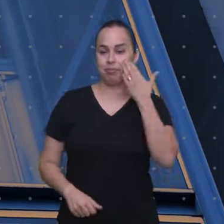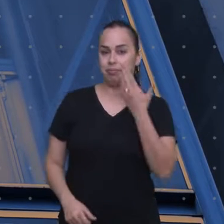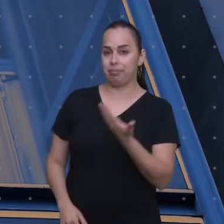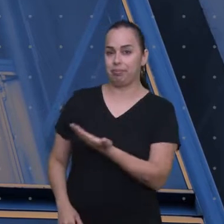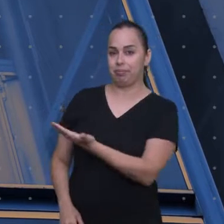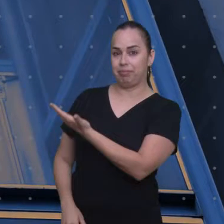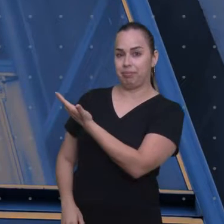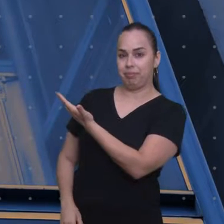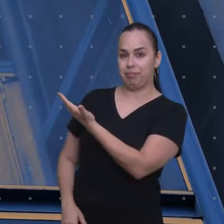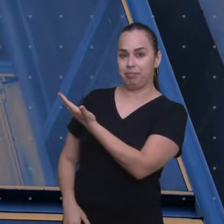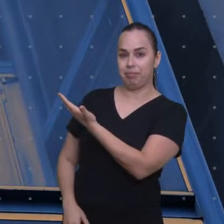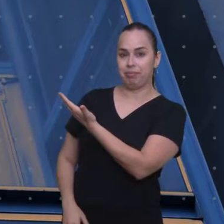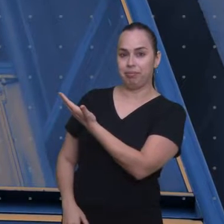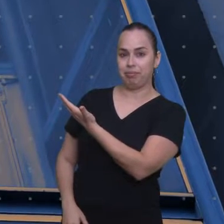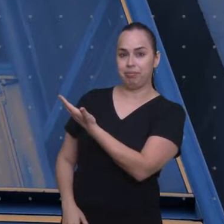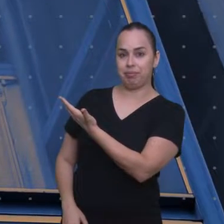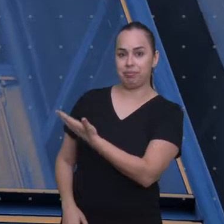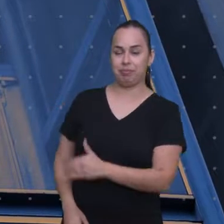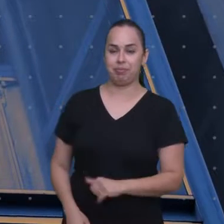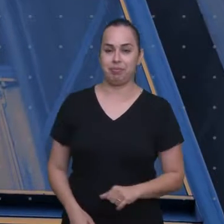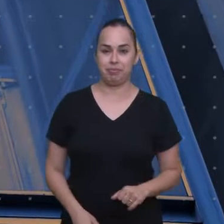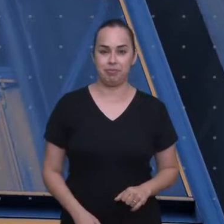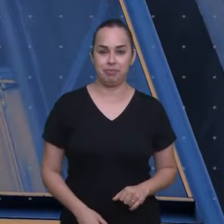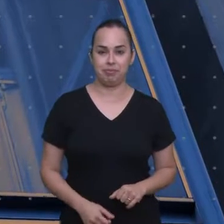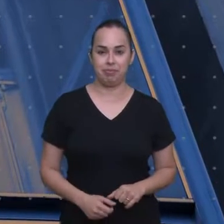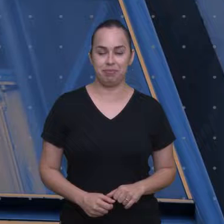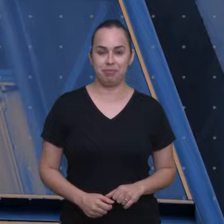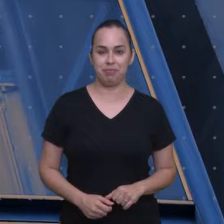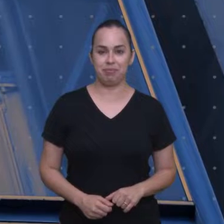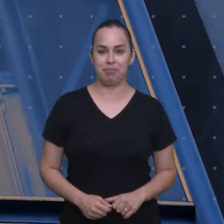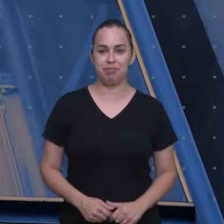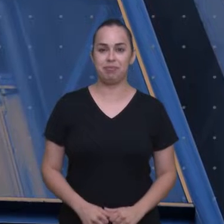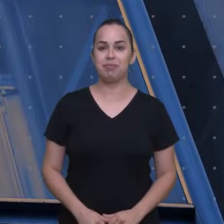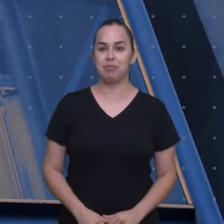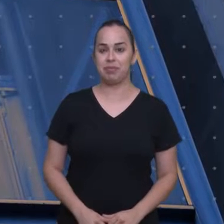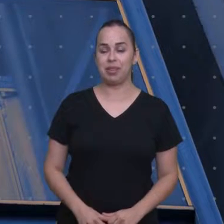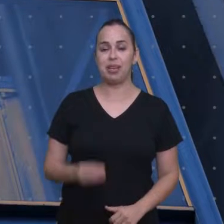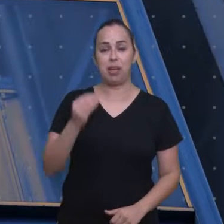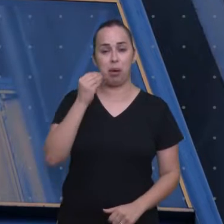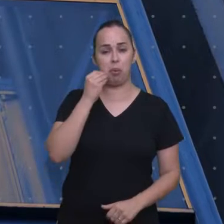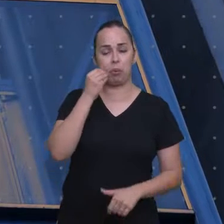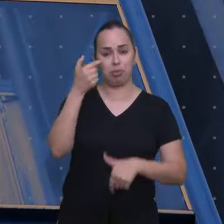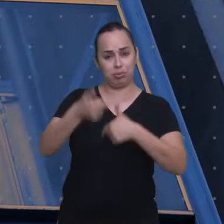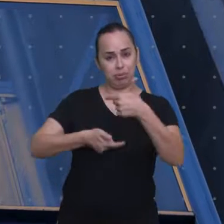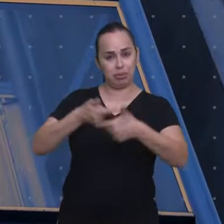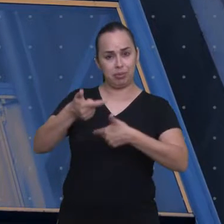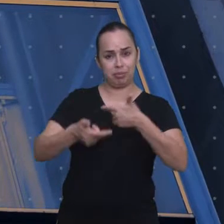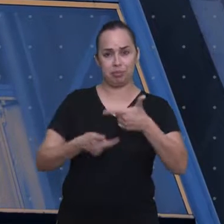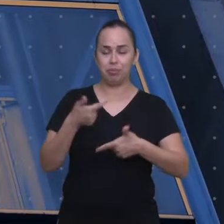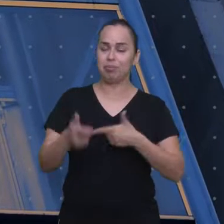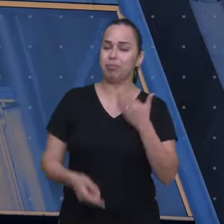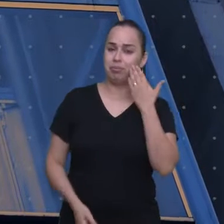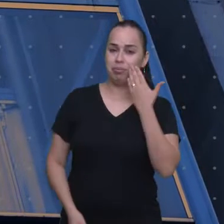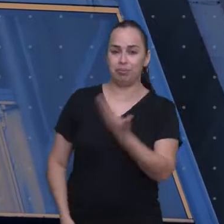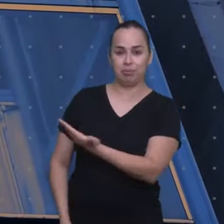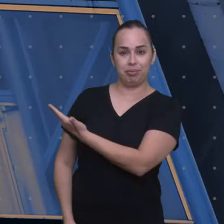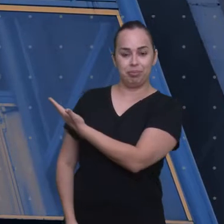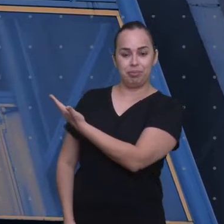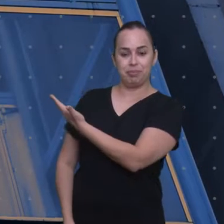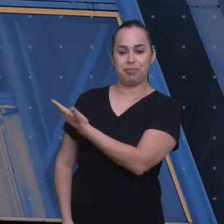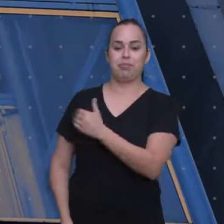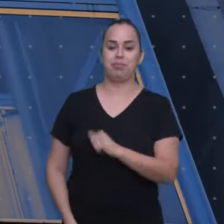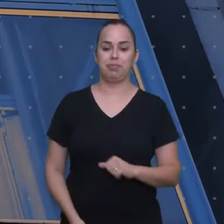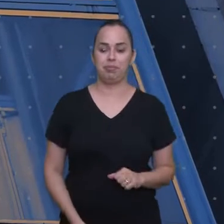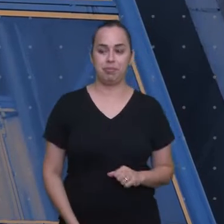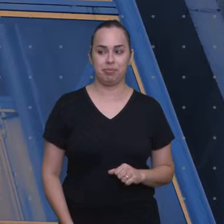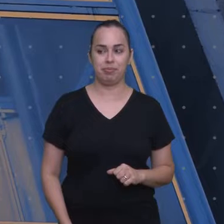O PAT, Posto de Atendimento a Trabalhadores de São José dos Campos, tem oportunidades de emprego para ajudante de